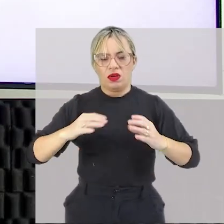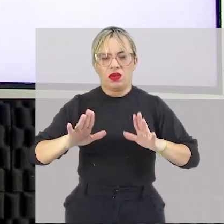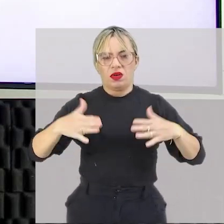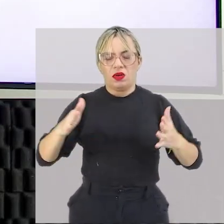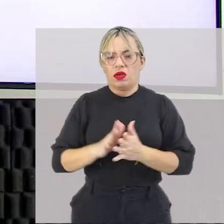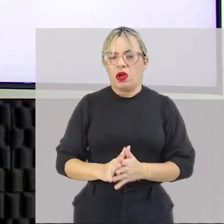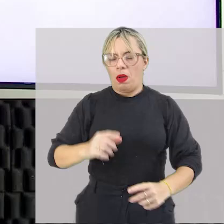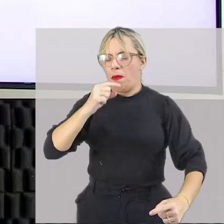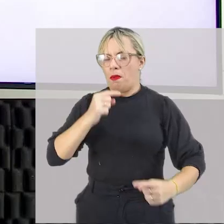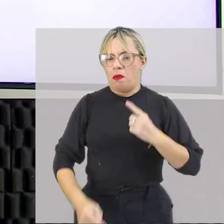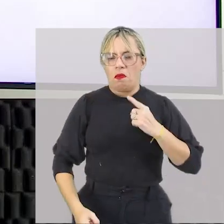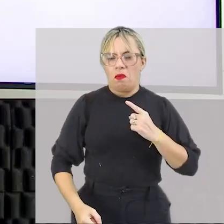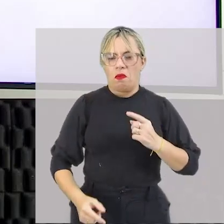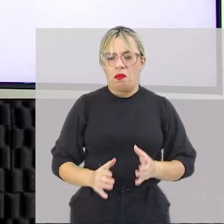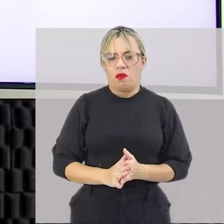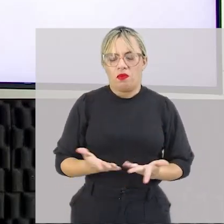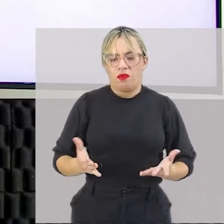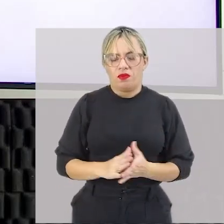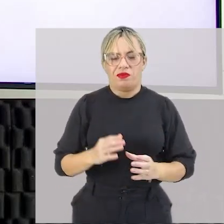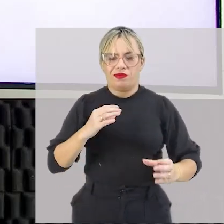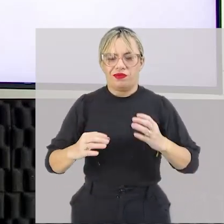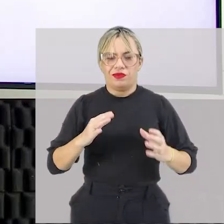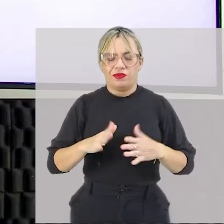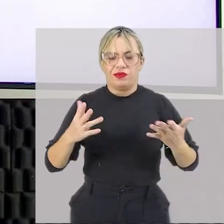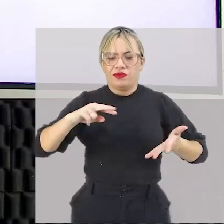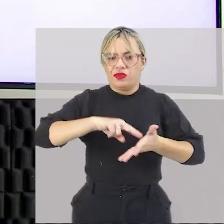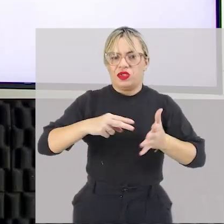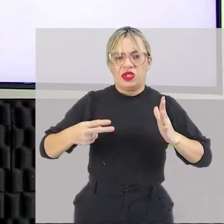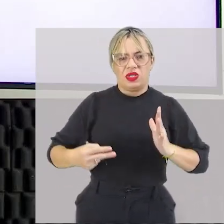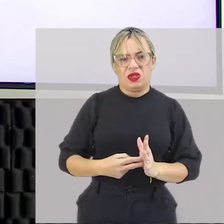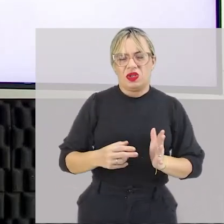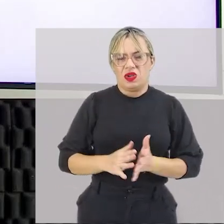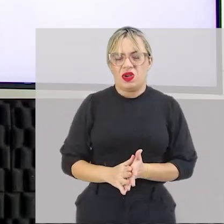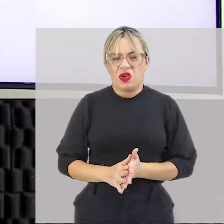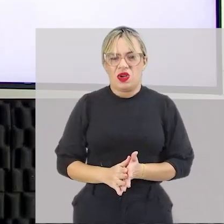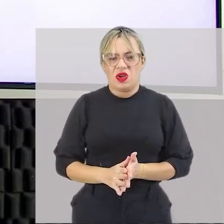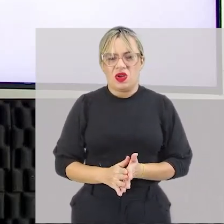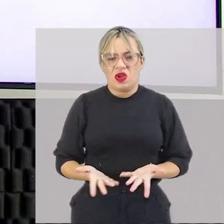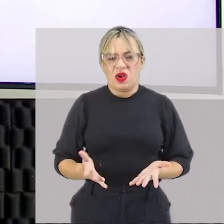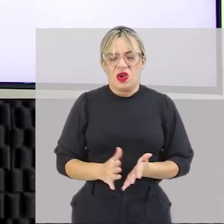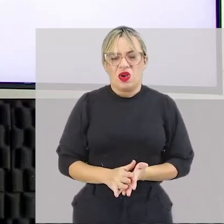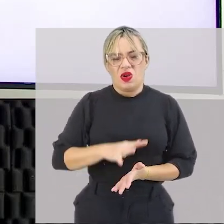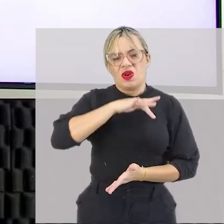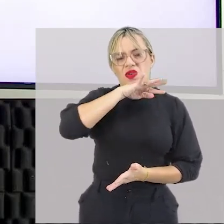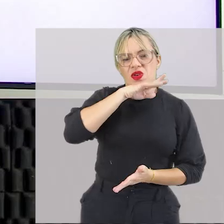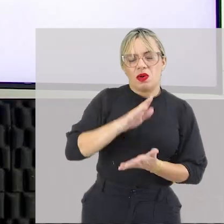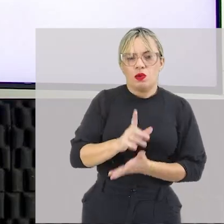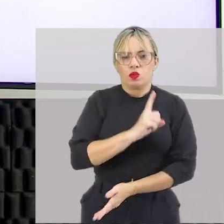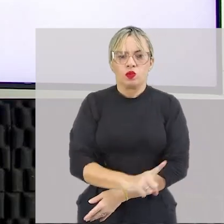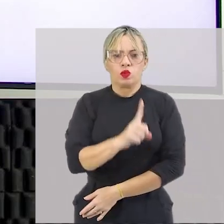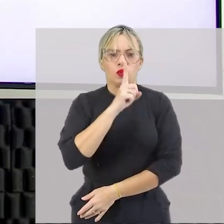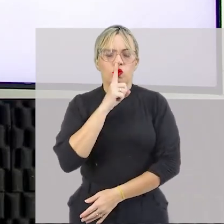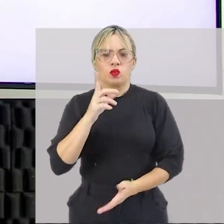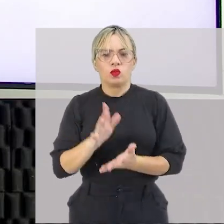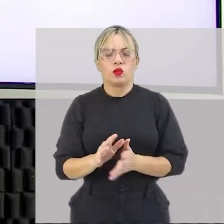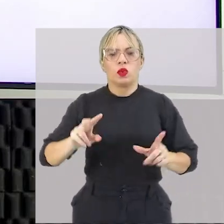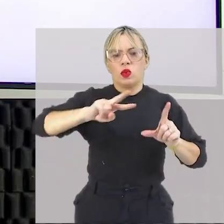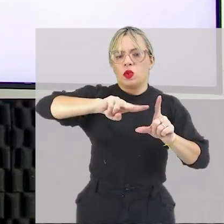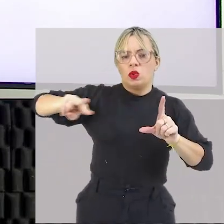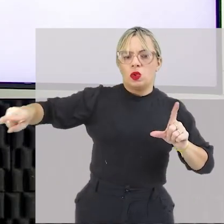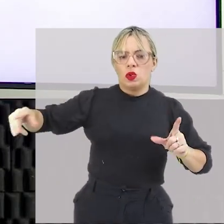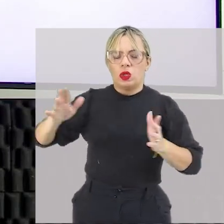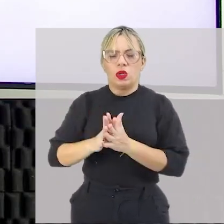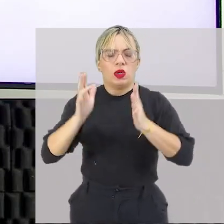meios de comunicação? Não faz sentido, né? Censura significa algo negativo, é você calar a voz da mídia, da imprensa, das